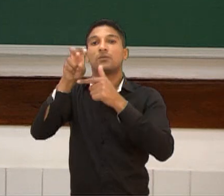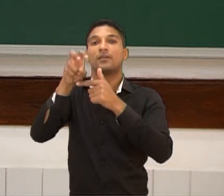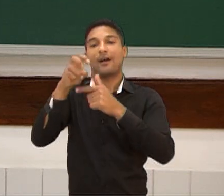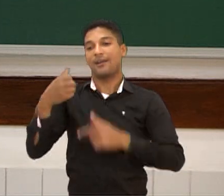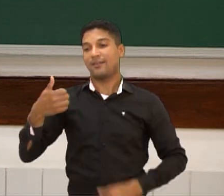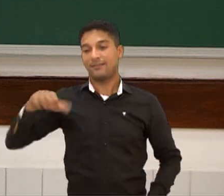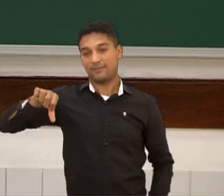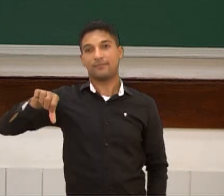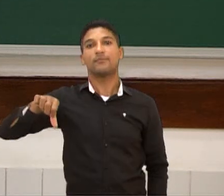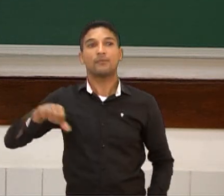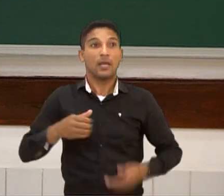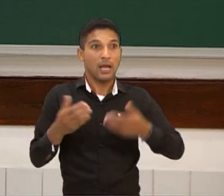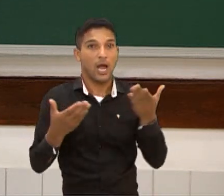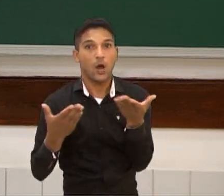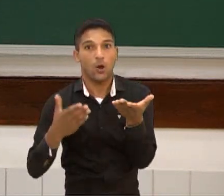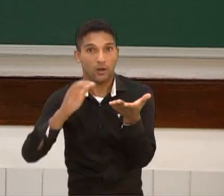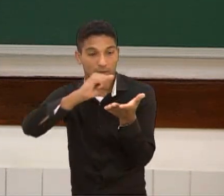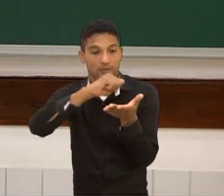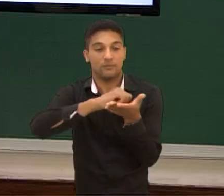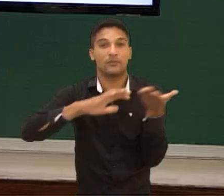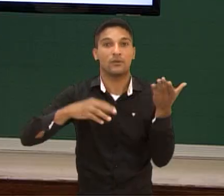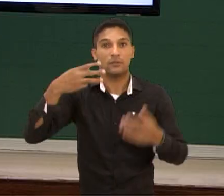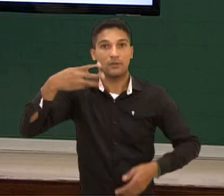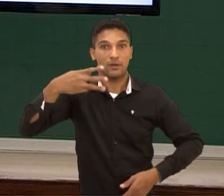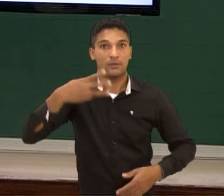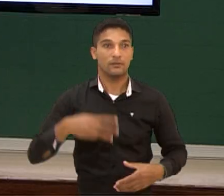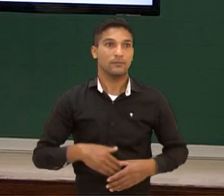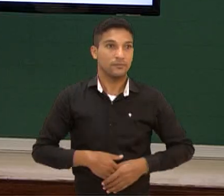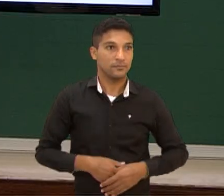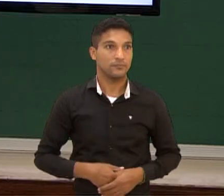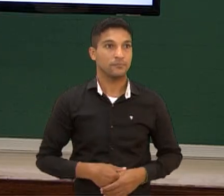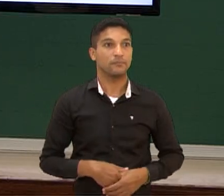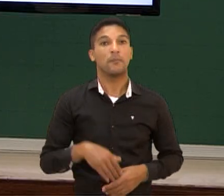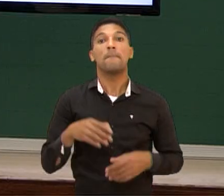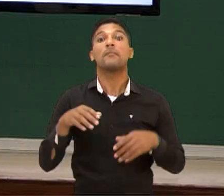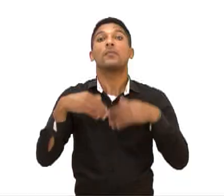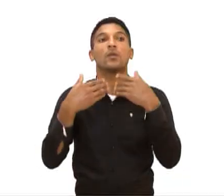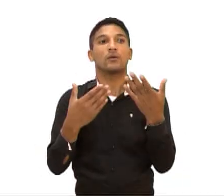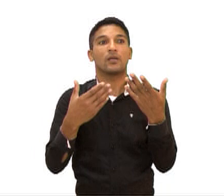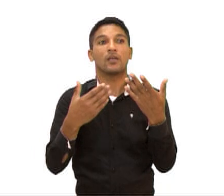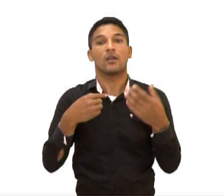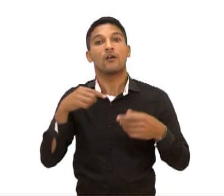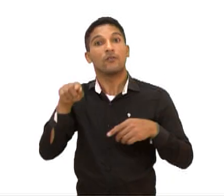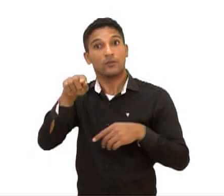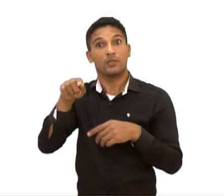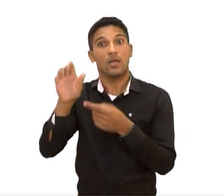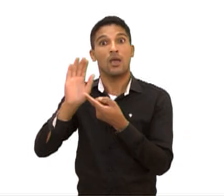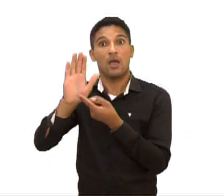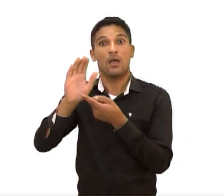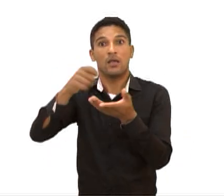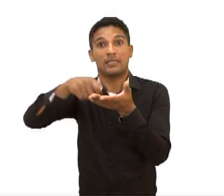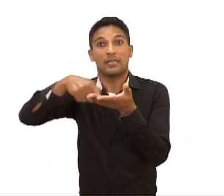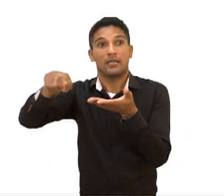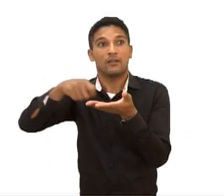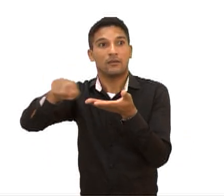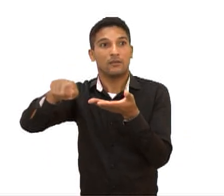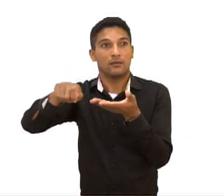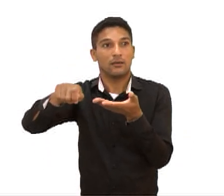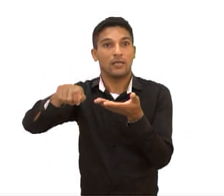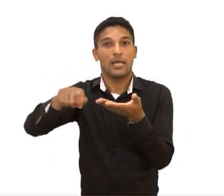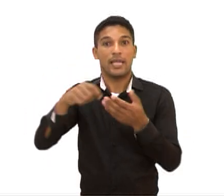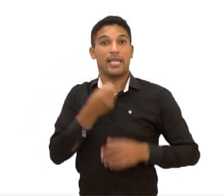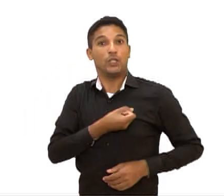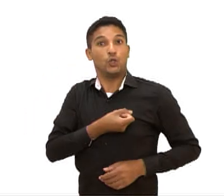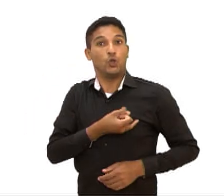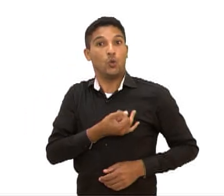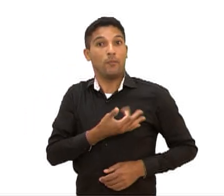Nossa próxima atividade de hoje. Essa atividade de hoje, essa próxima, ela fala assim: represente as frações decimais como números